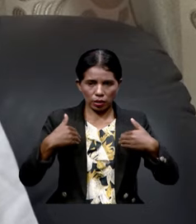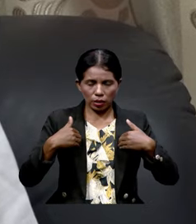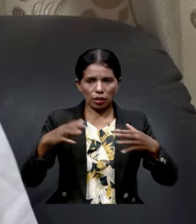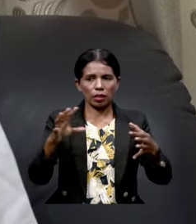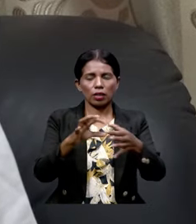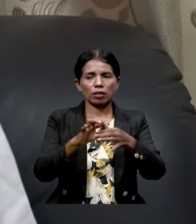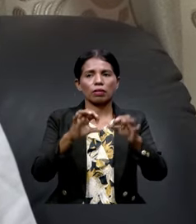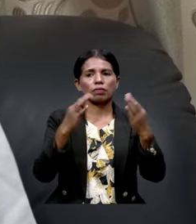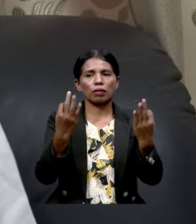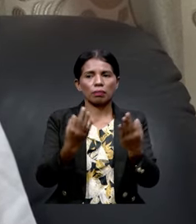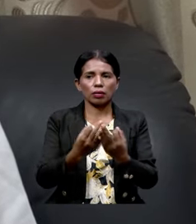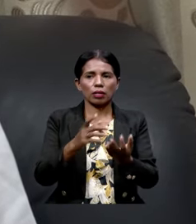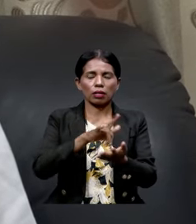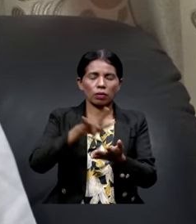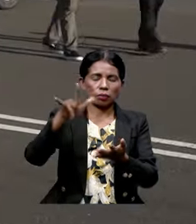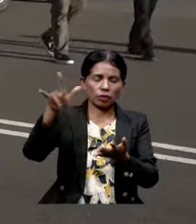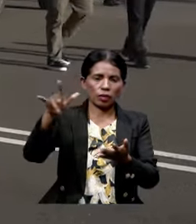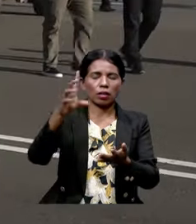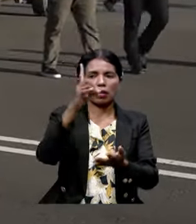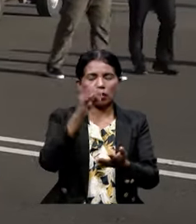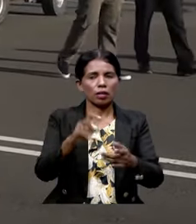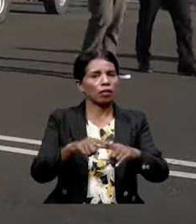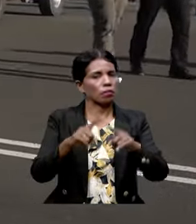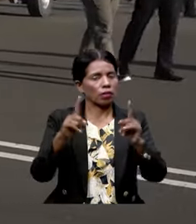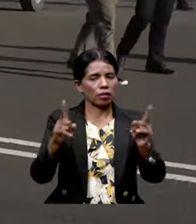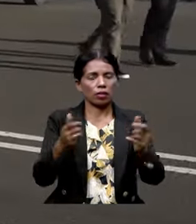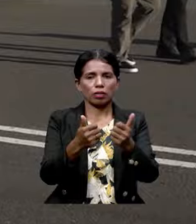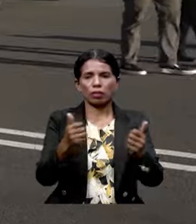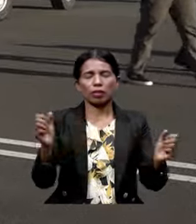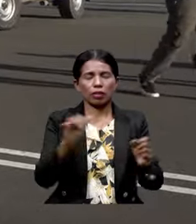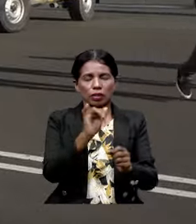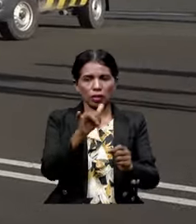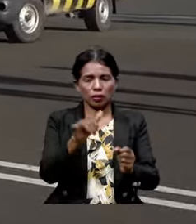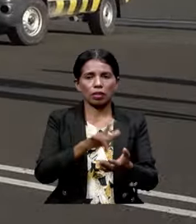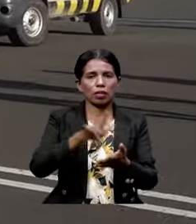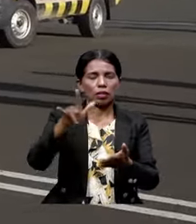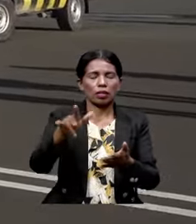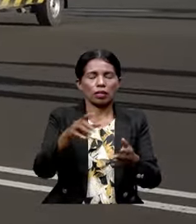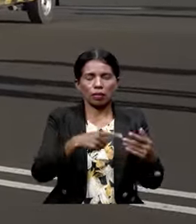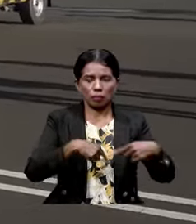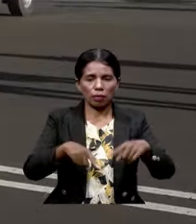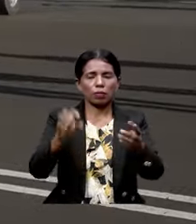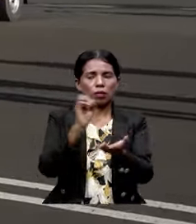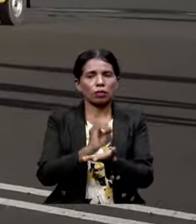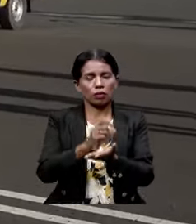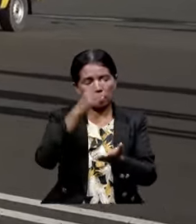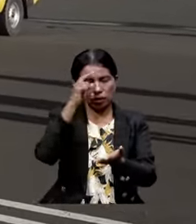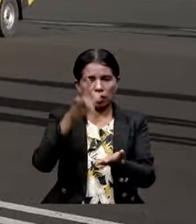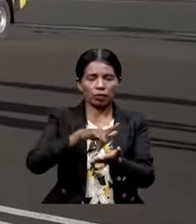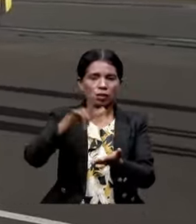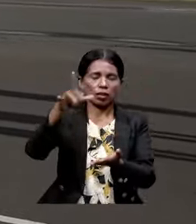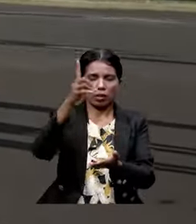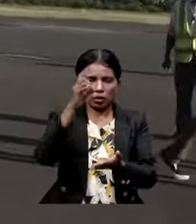ligasaun familia ho nain ba kompanya Airo Dili, mai be autoridade aseita atu Airo Dili bele semo ba oikusi tamba aviaun Airo